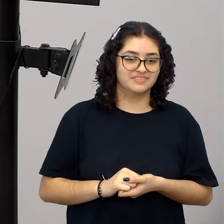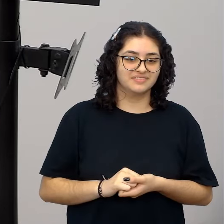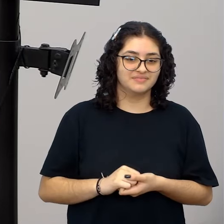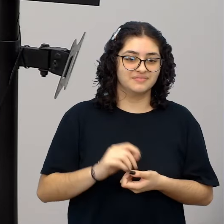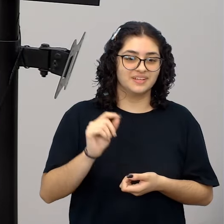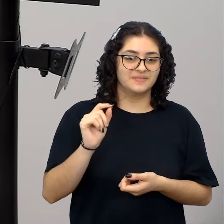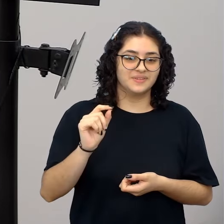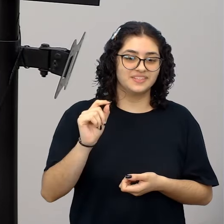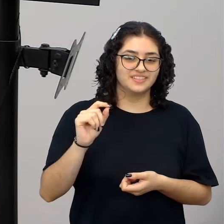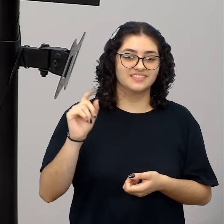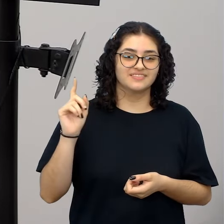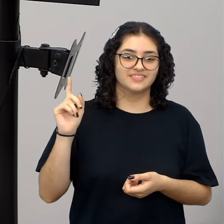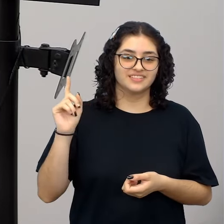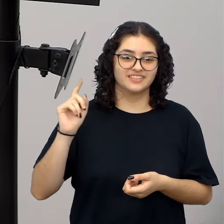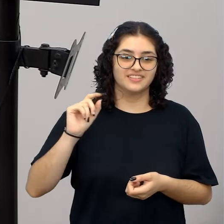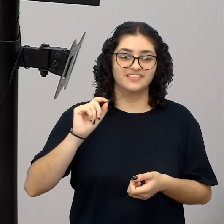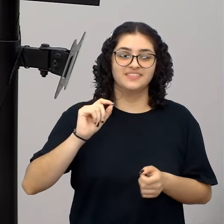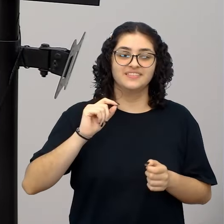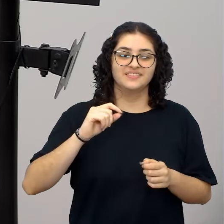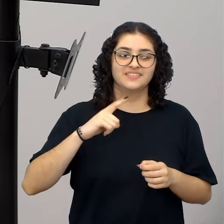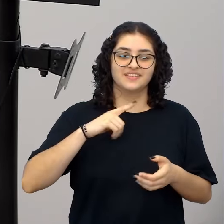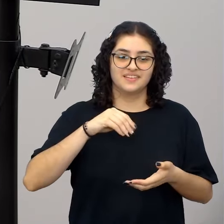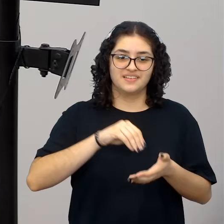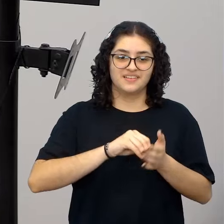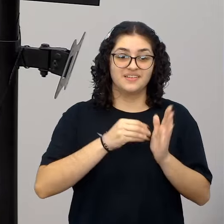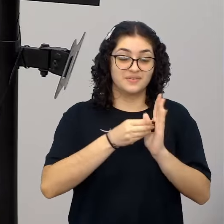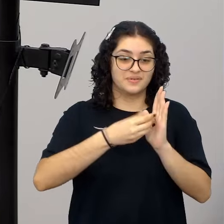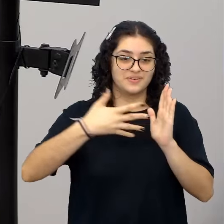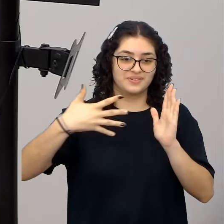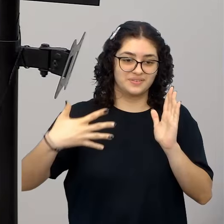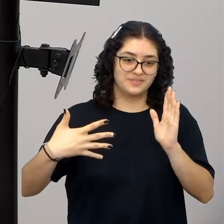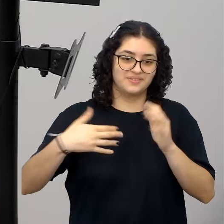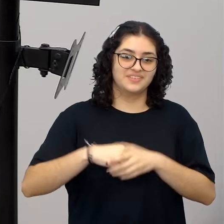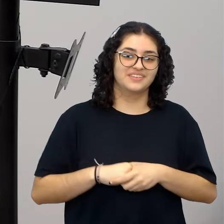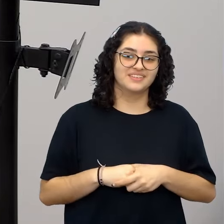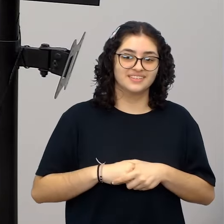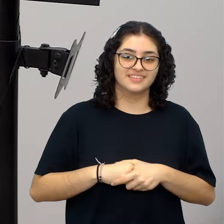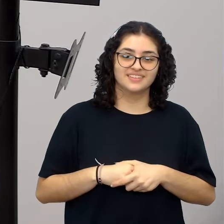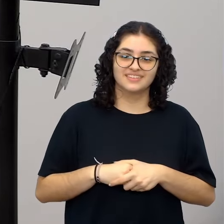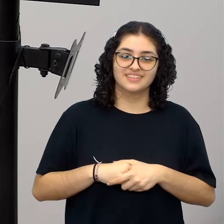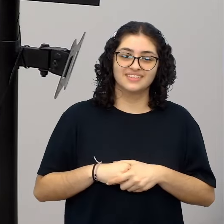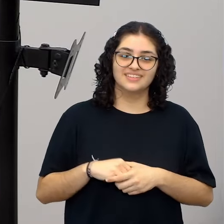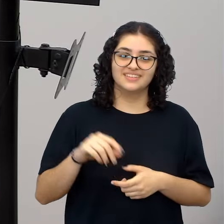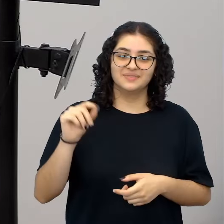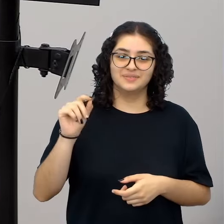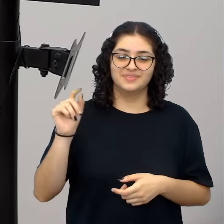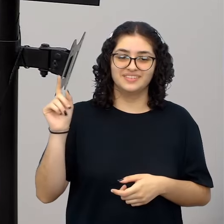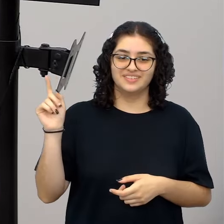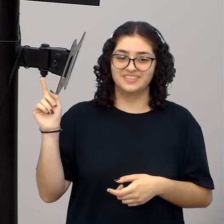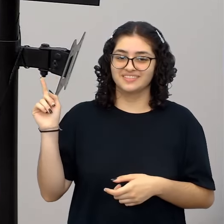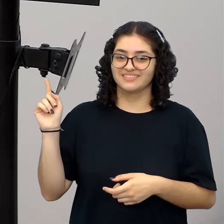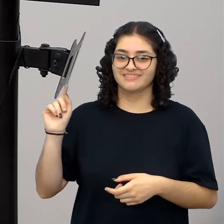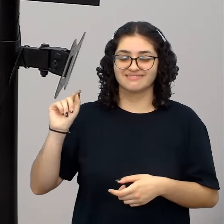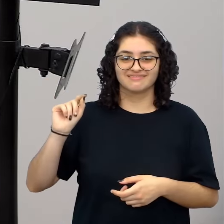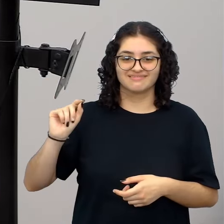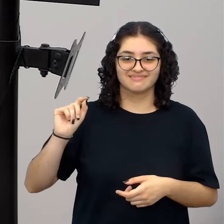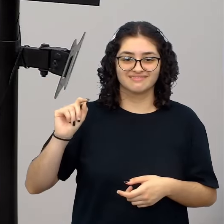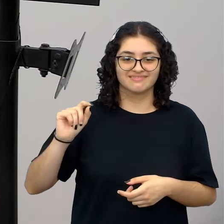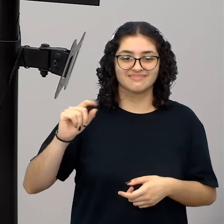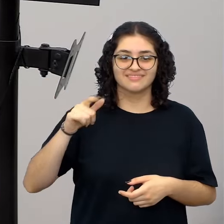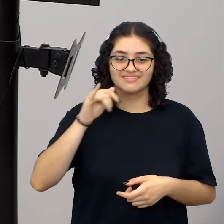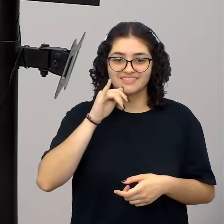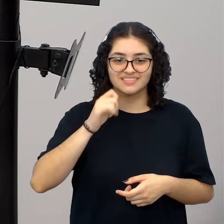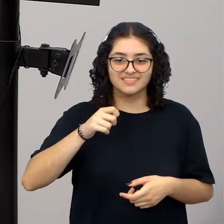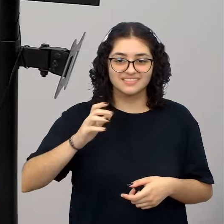pouco desse currículo, né? Para falar um pouco da construção desse material, porque às vezes pode acontecer, você